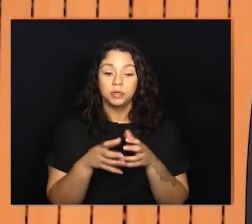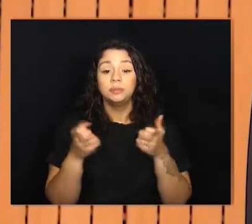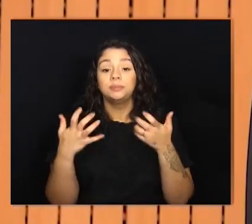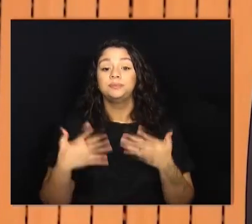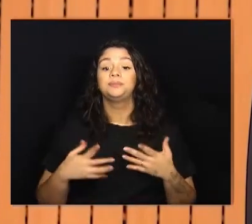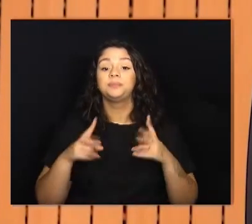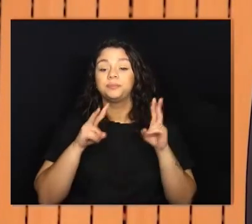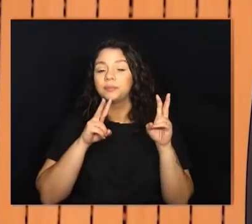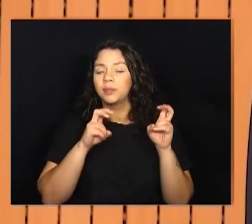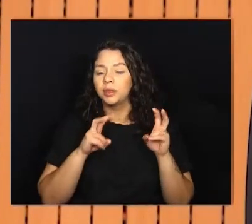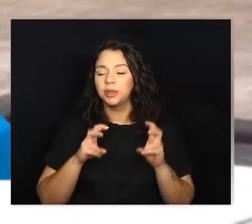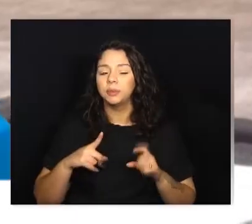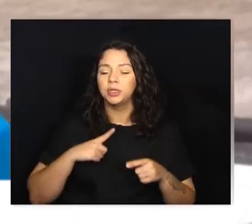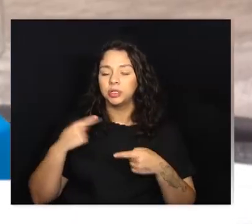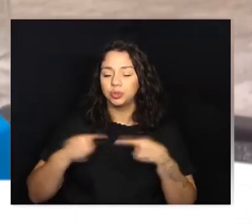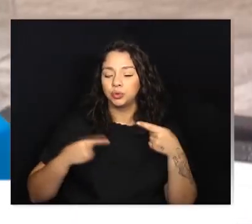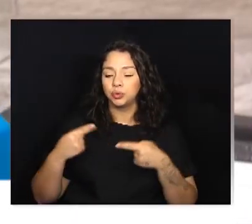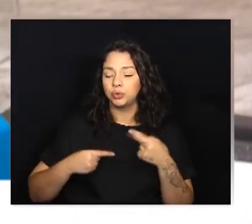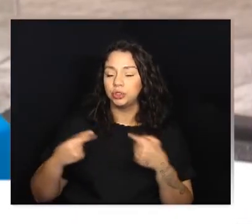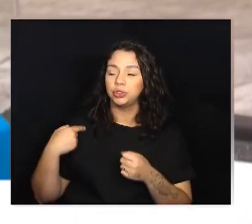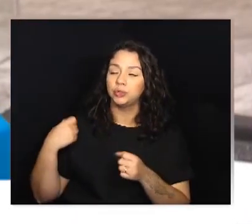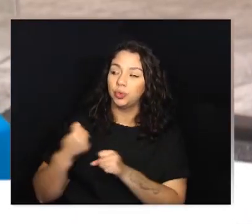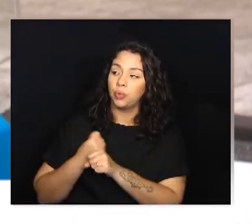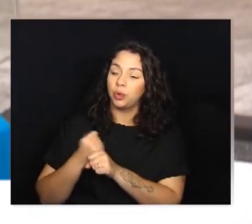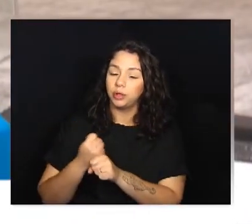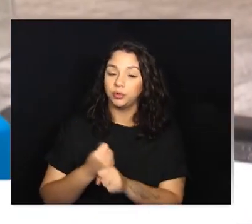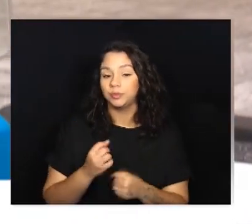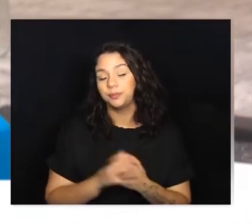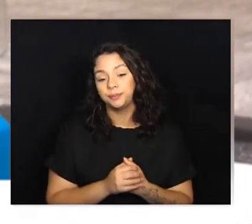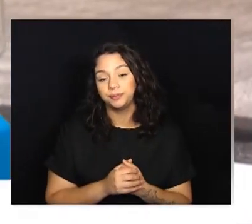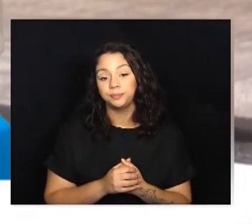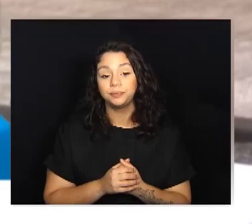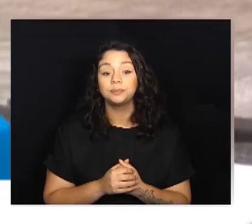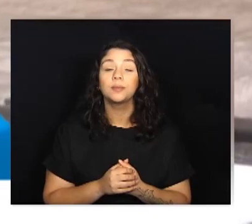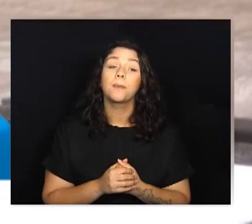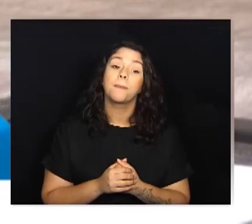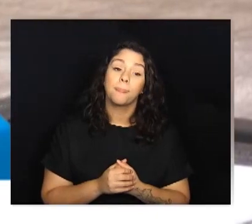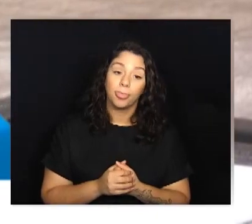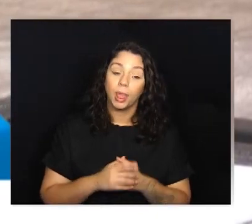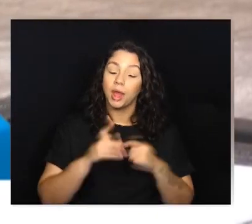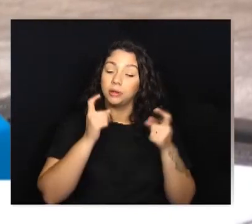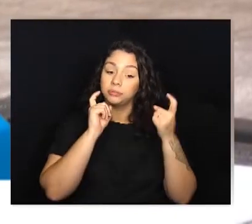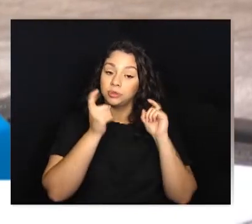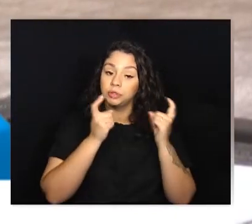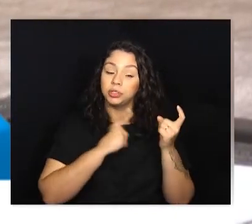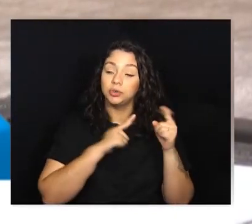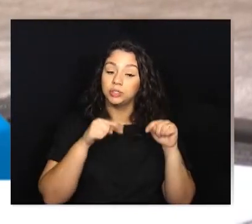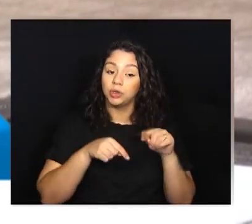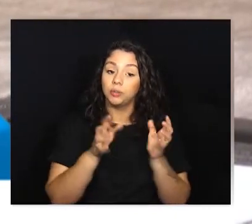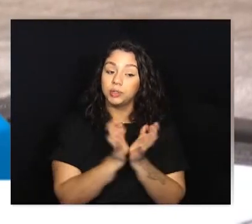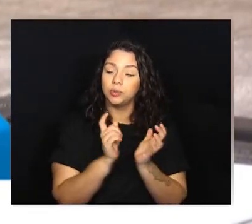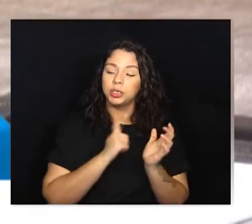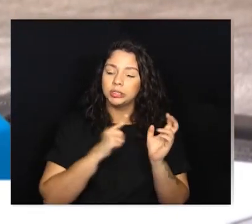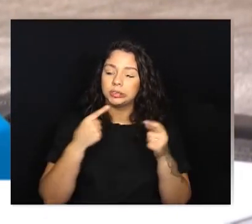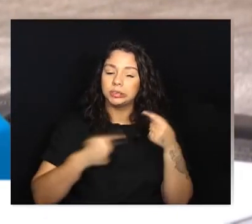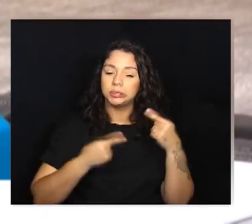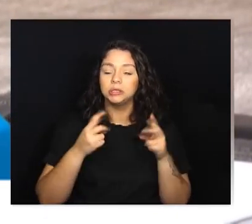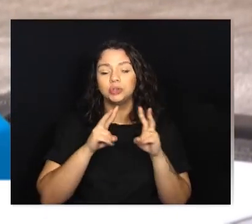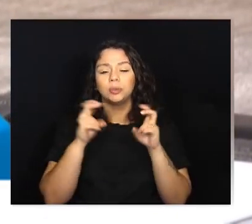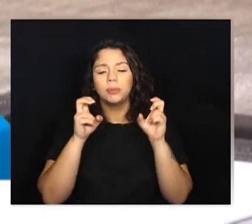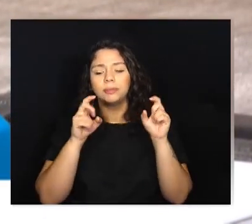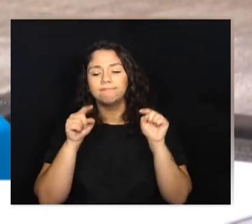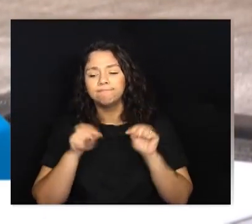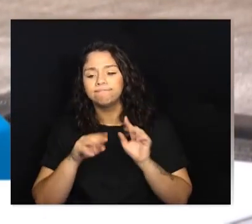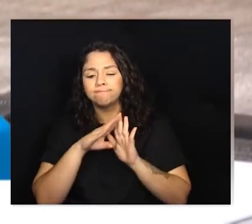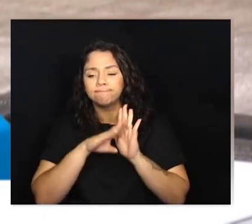pela comissão ao longo do ano. As reuniões da Comissão de Educação, sempre a gente tem reservado para debater os temas relevantes à pauta,